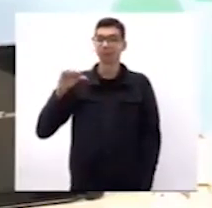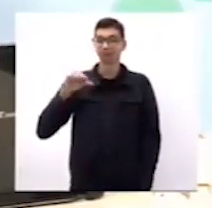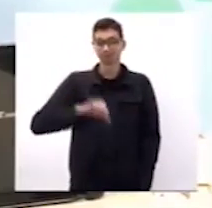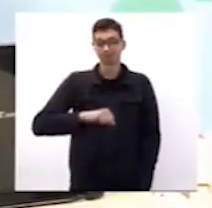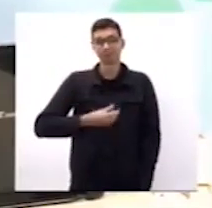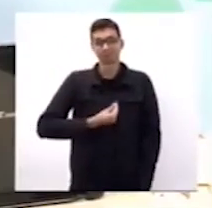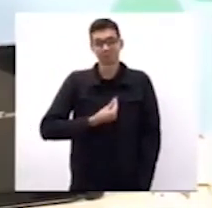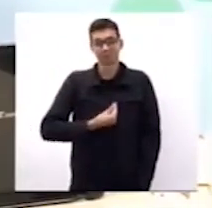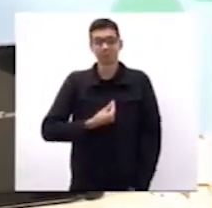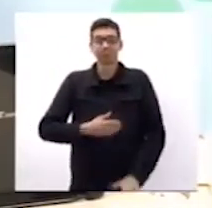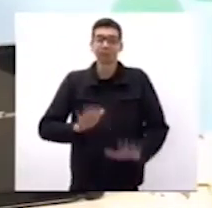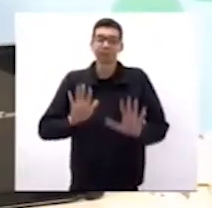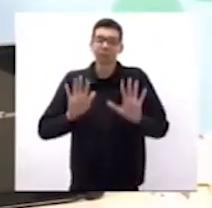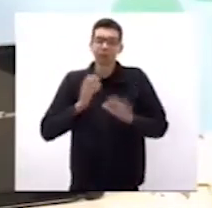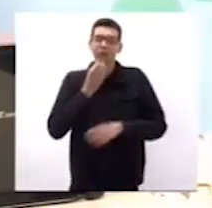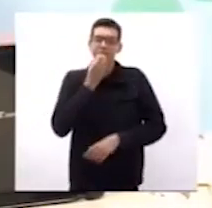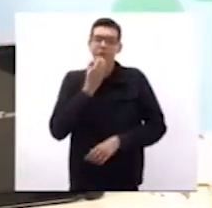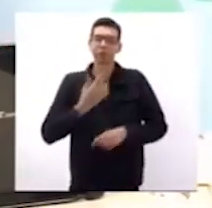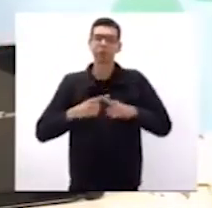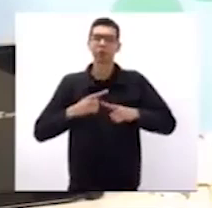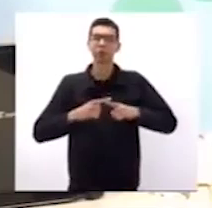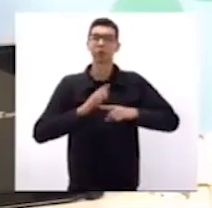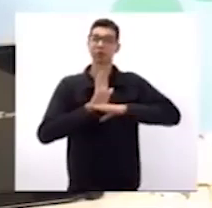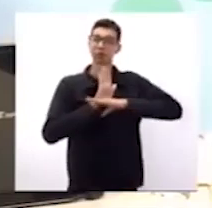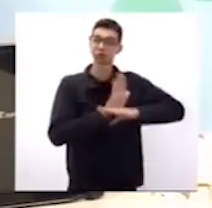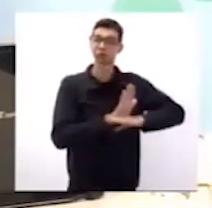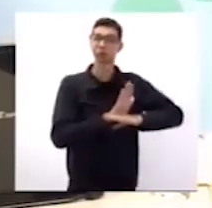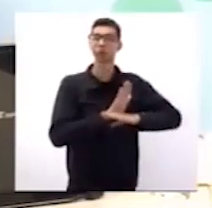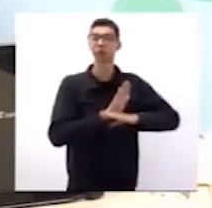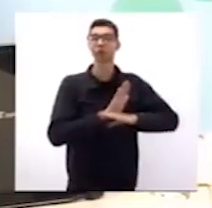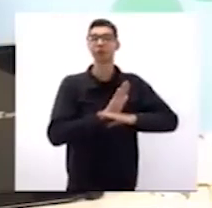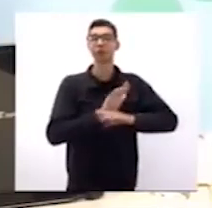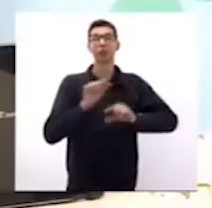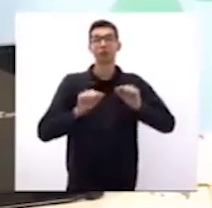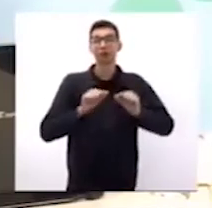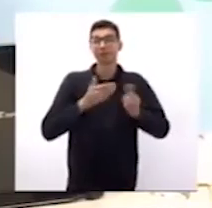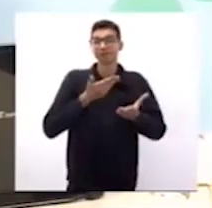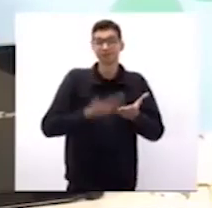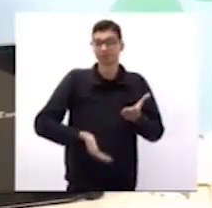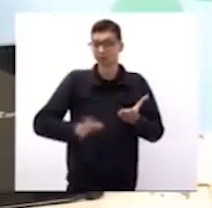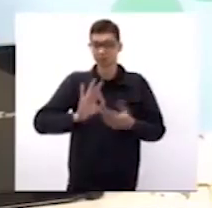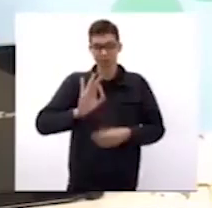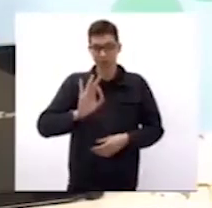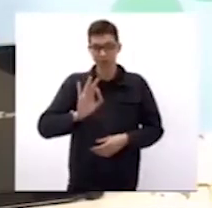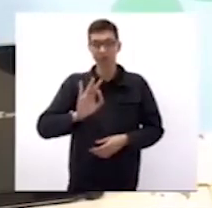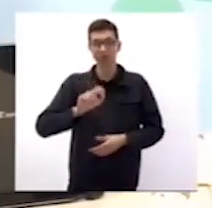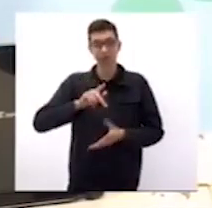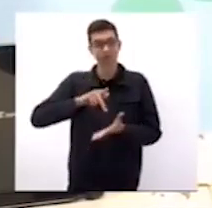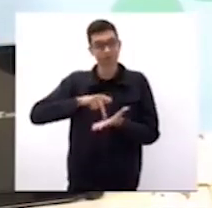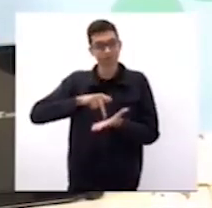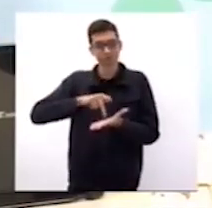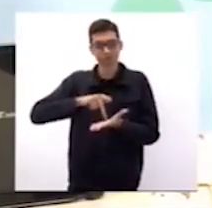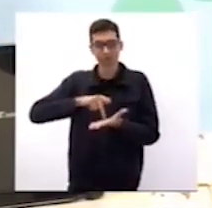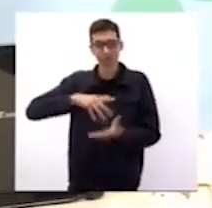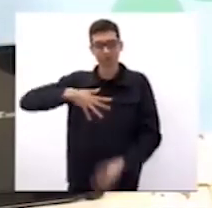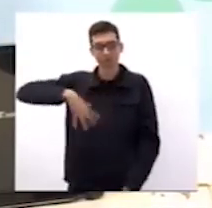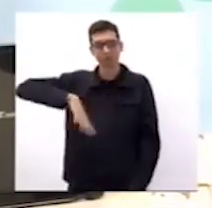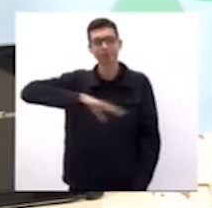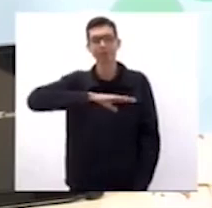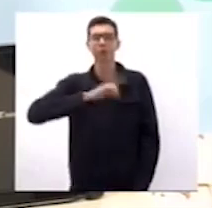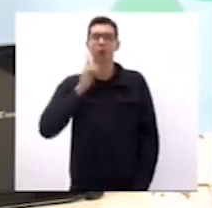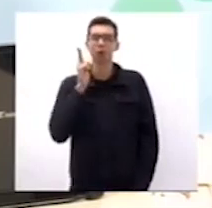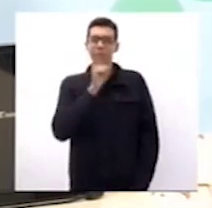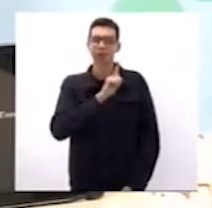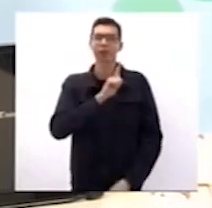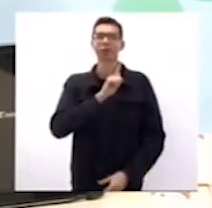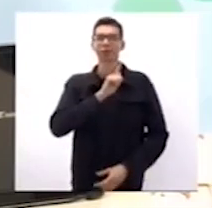essas potencialidades para a gente achar que o trabalho também ele não é perdido, a gente está ganhando aí alguns elementos